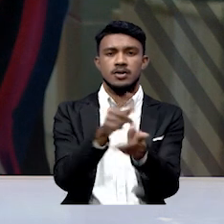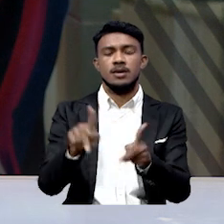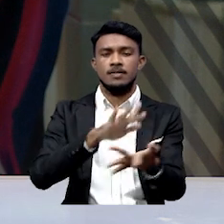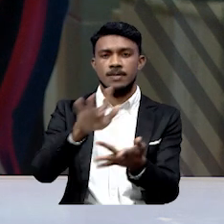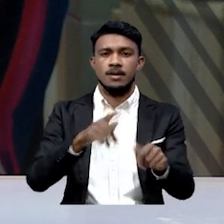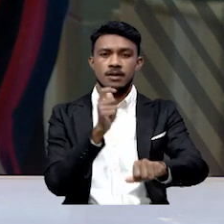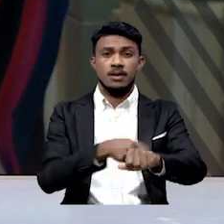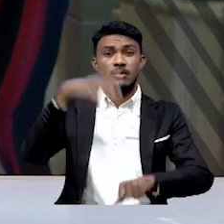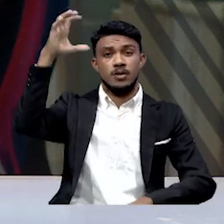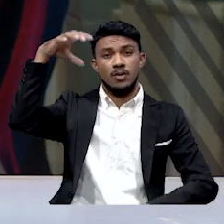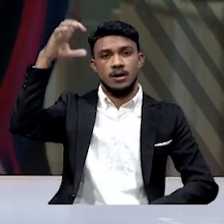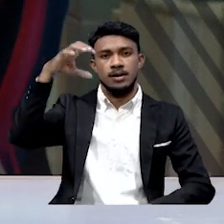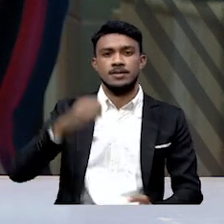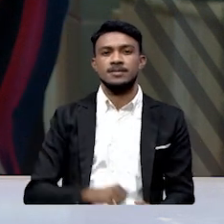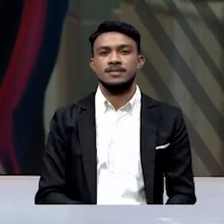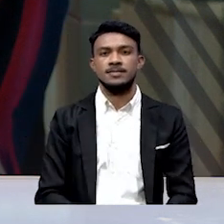tempura.